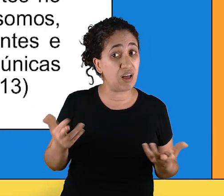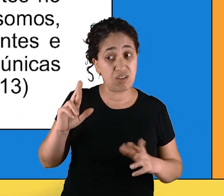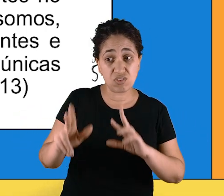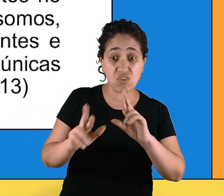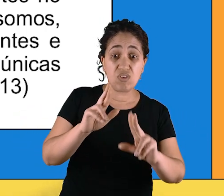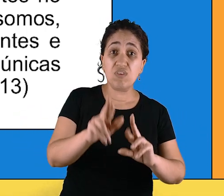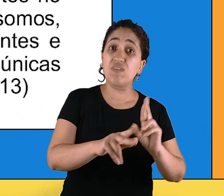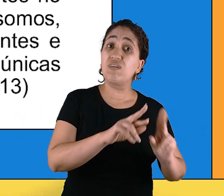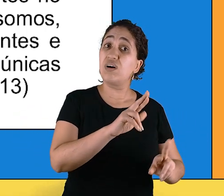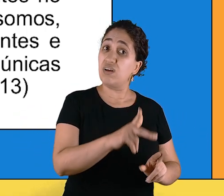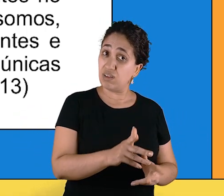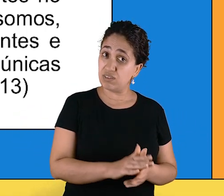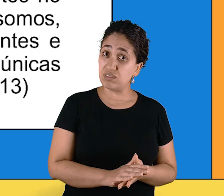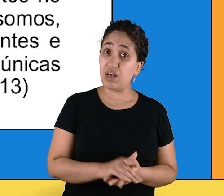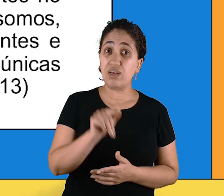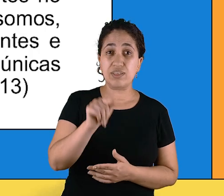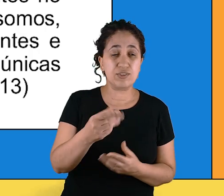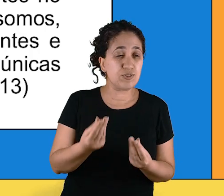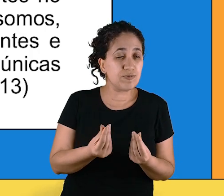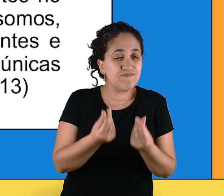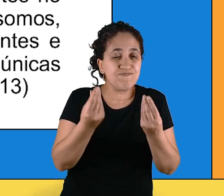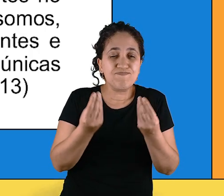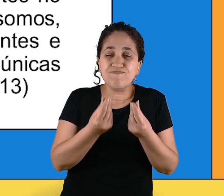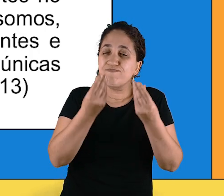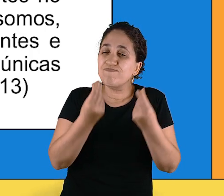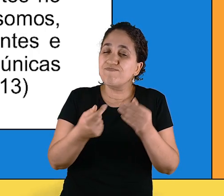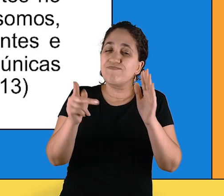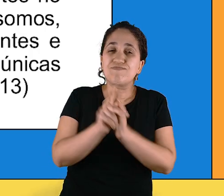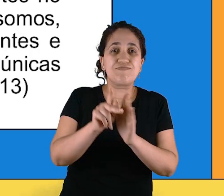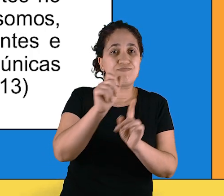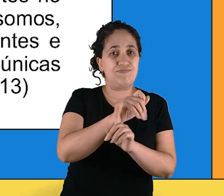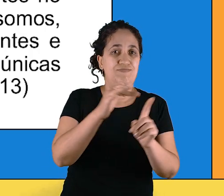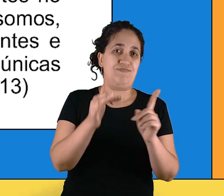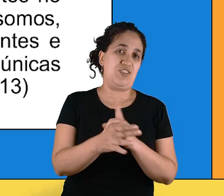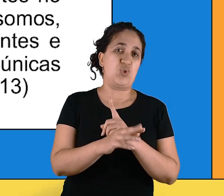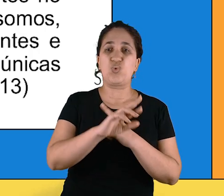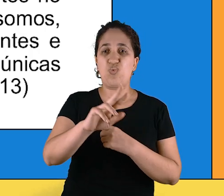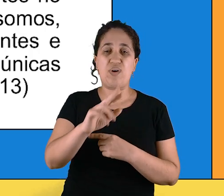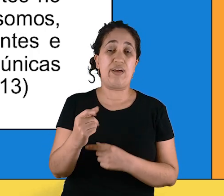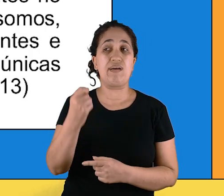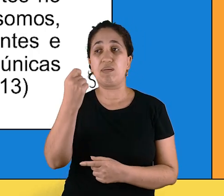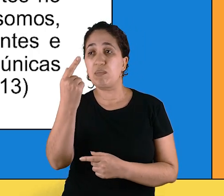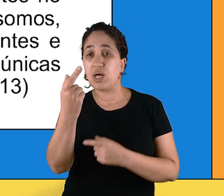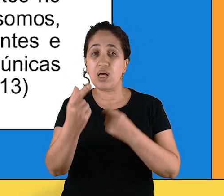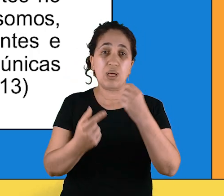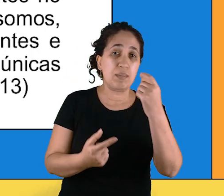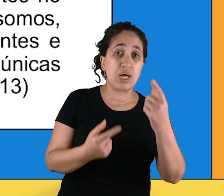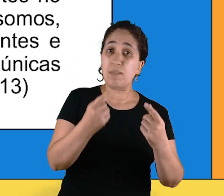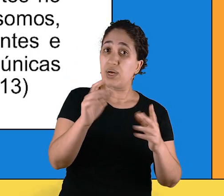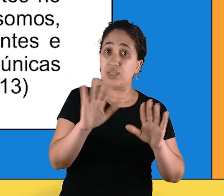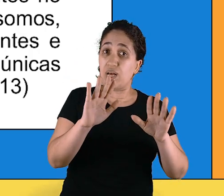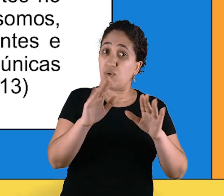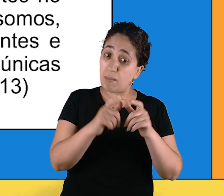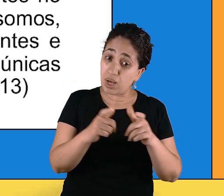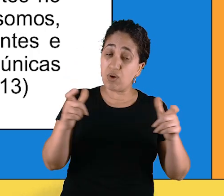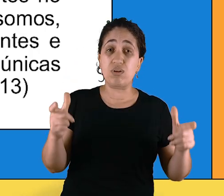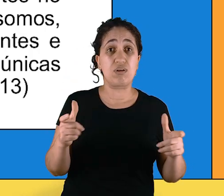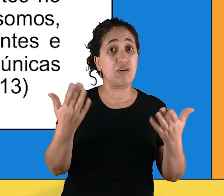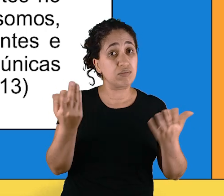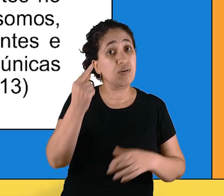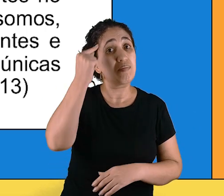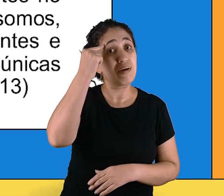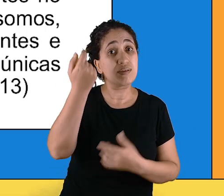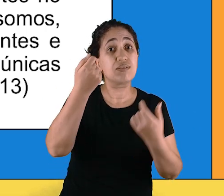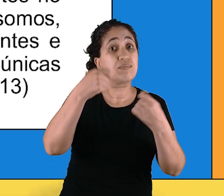as diferenças, né, que é a riqueza da nossa sociedade, que é a norma e não a exceção, né? Então, é importante que a